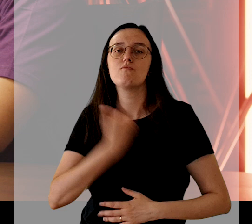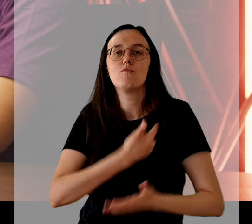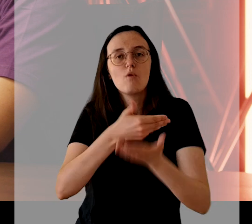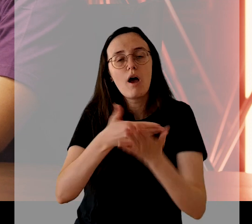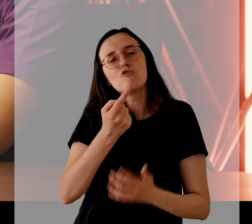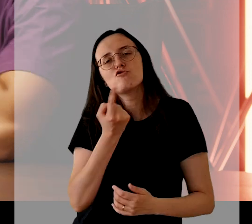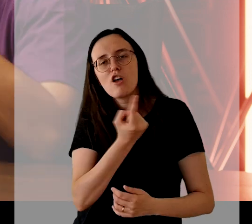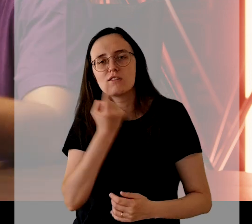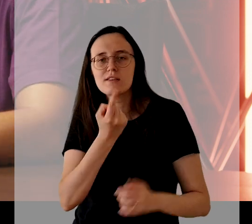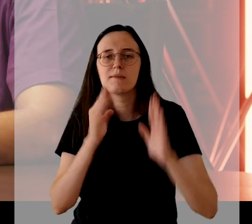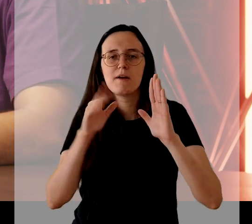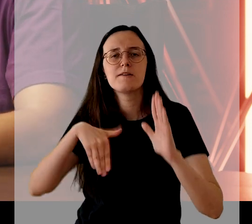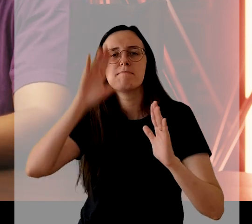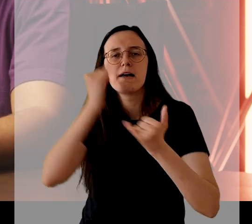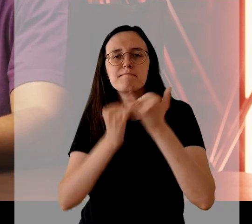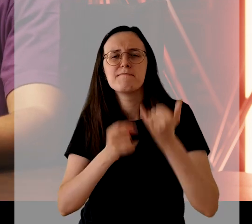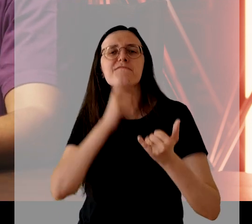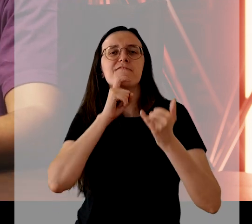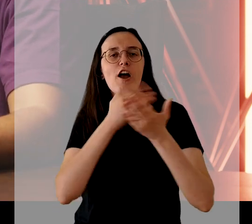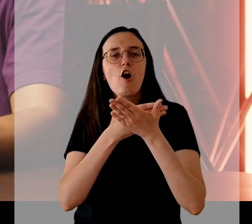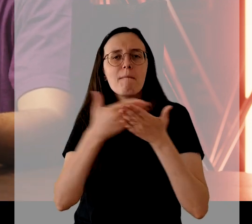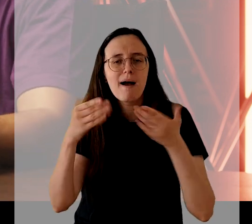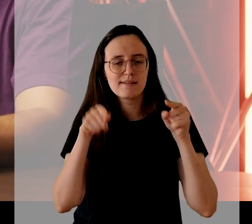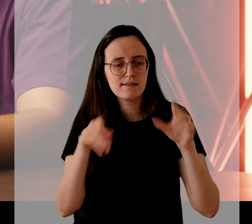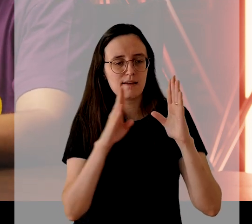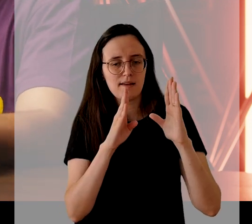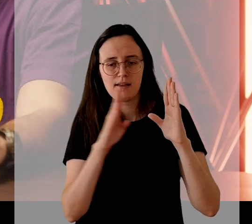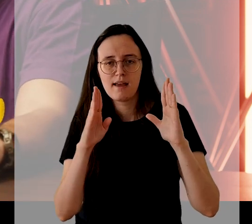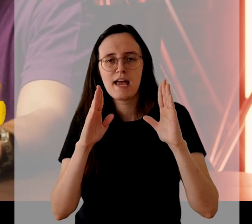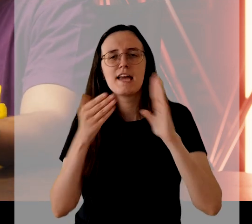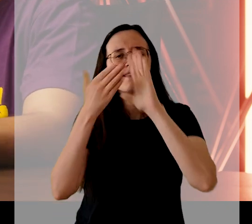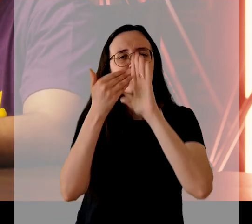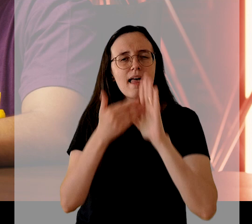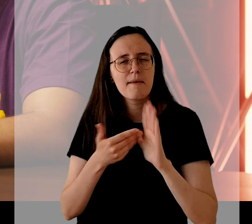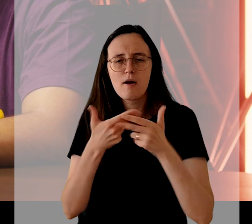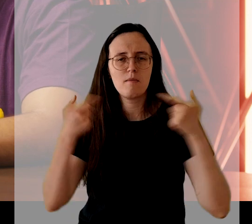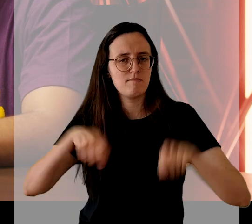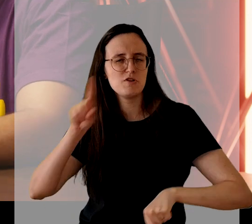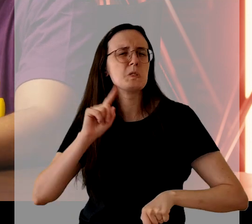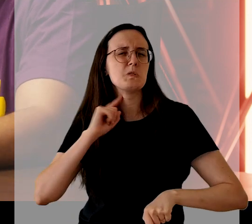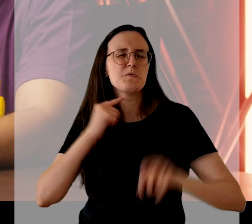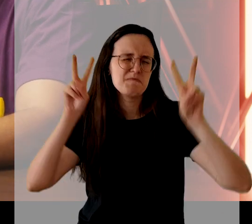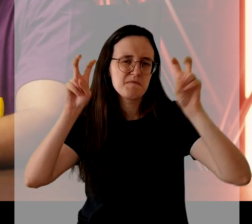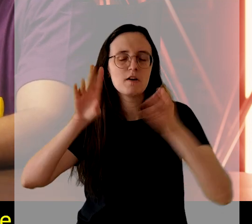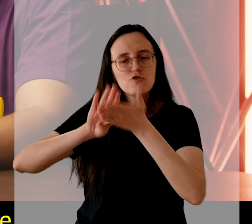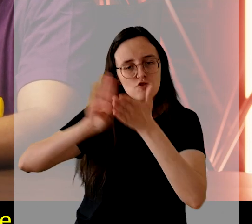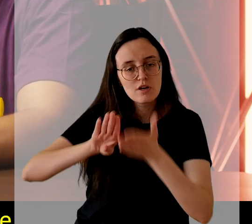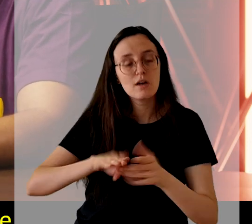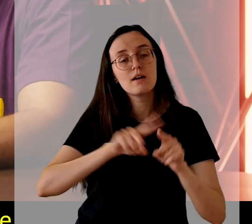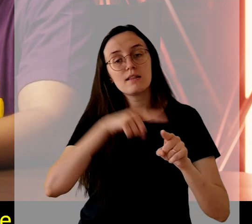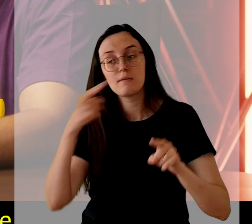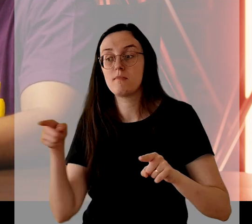gente começa sozinho, fazendo a parte mais crua do processo, que é essa de limpeza, tirar o básico. O